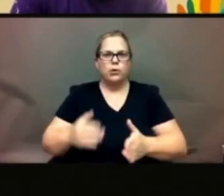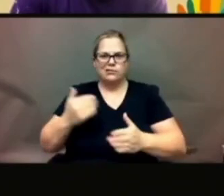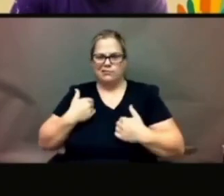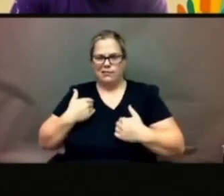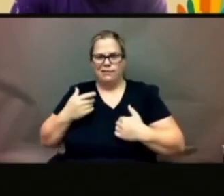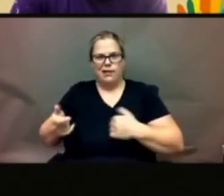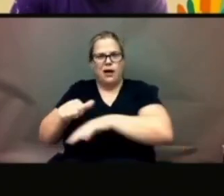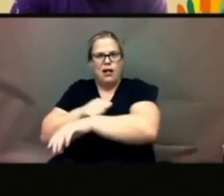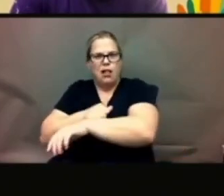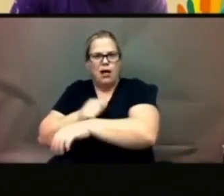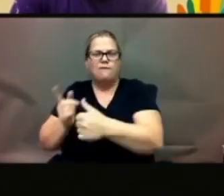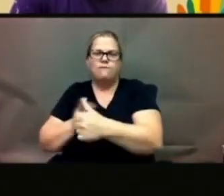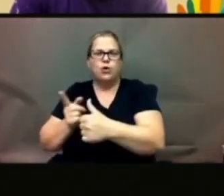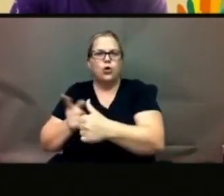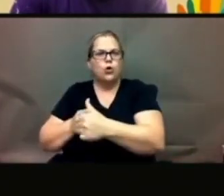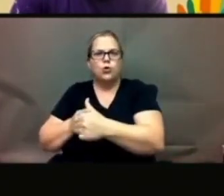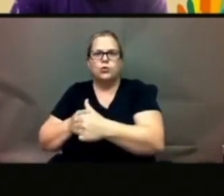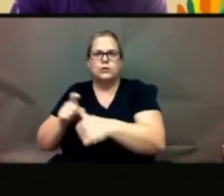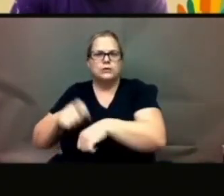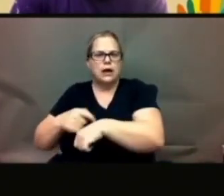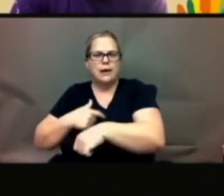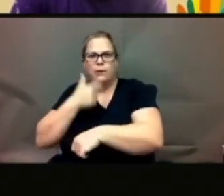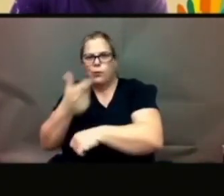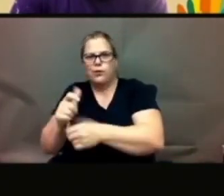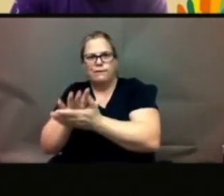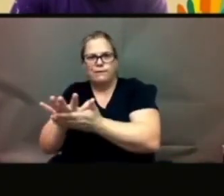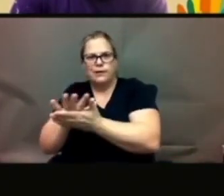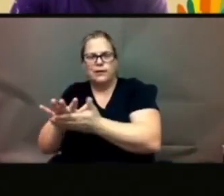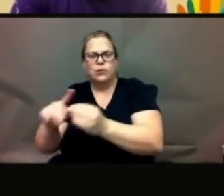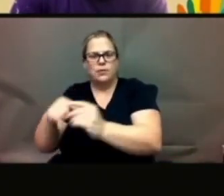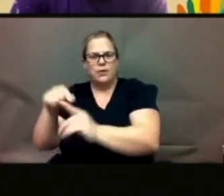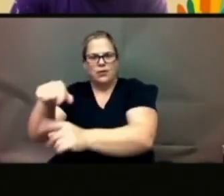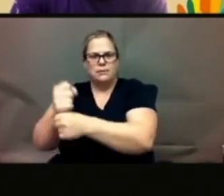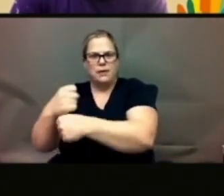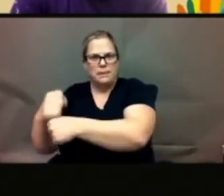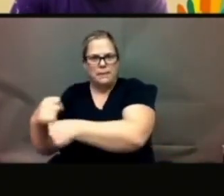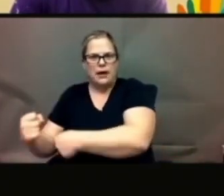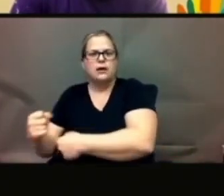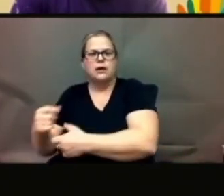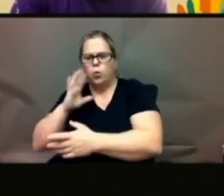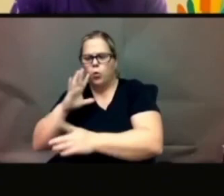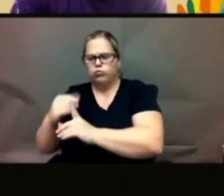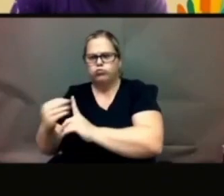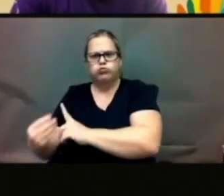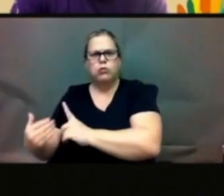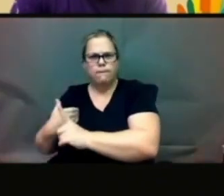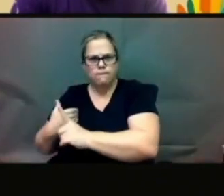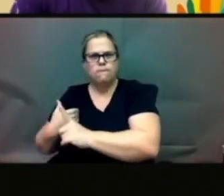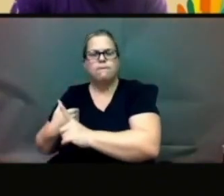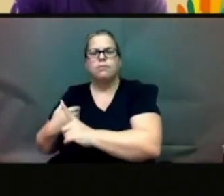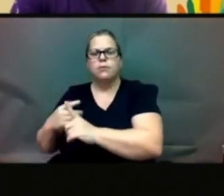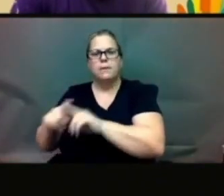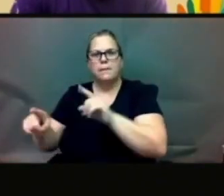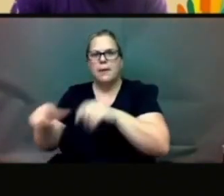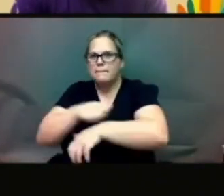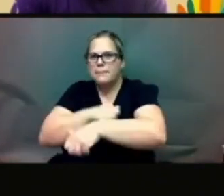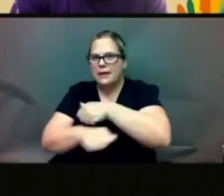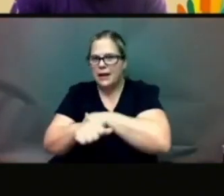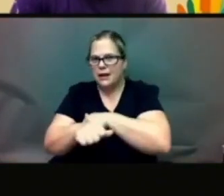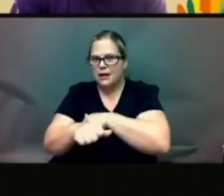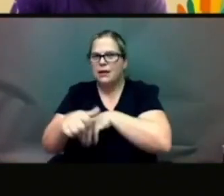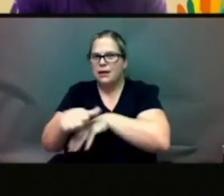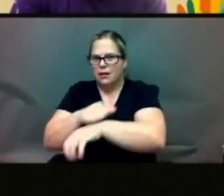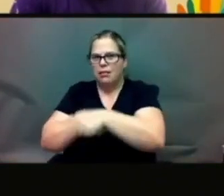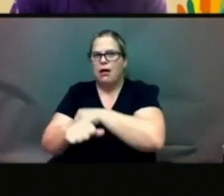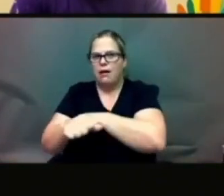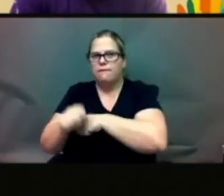Eu acho que tem um muito legal. a pessoa está de luva. E ela vai lá e come a banana. Então, a